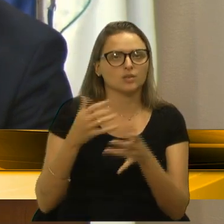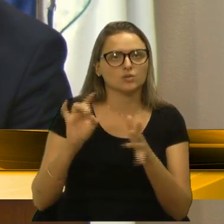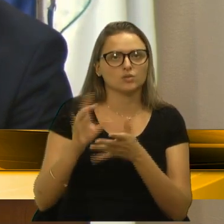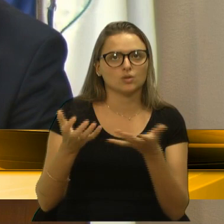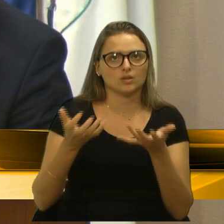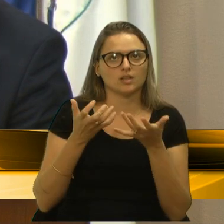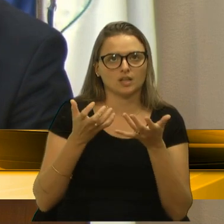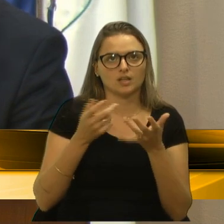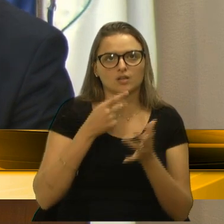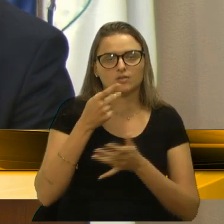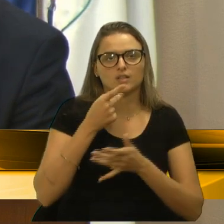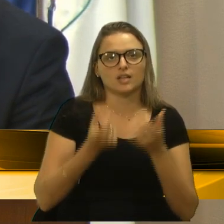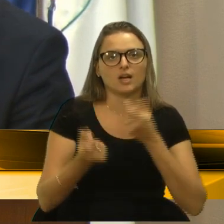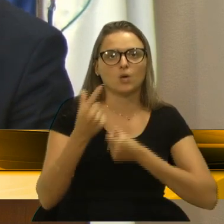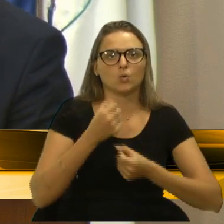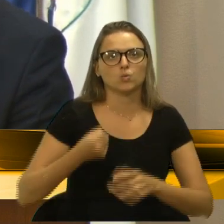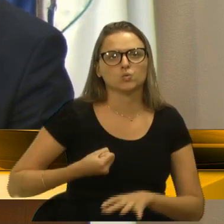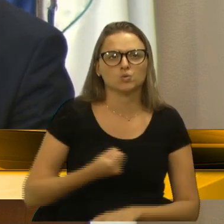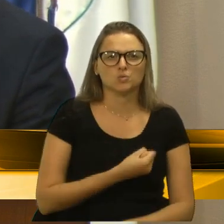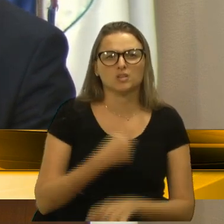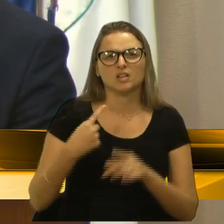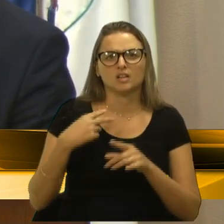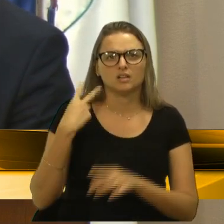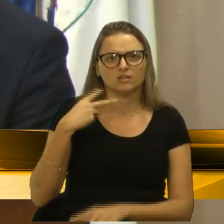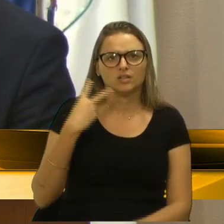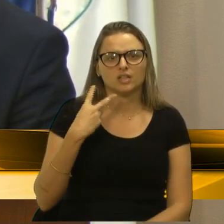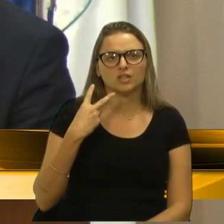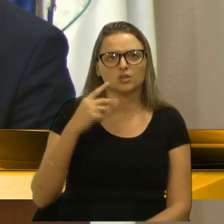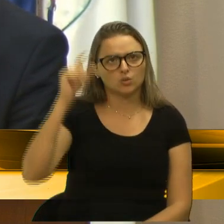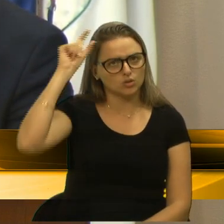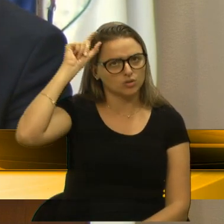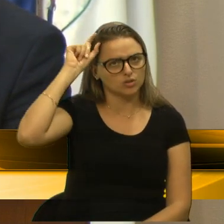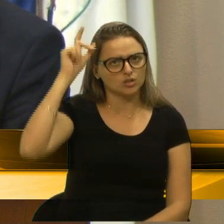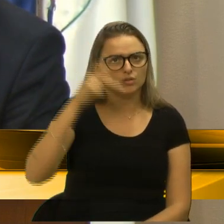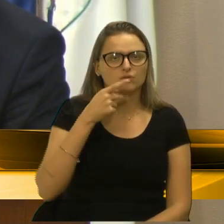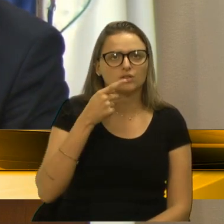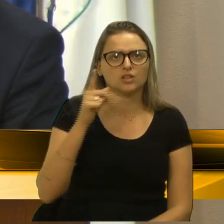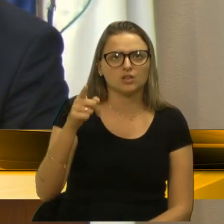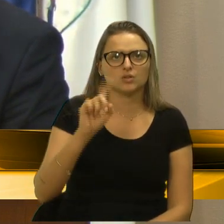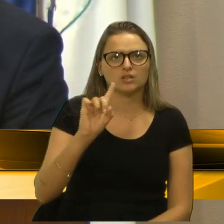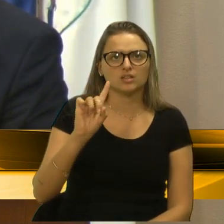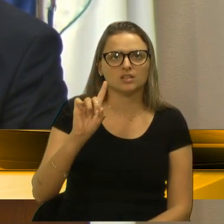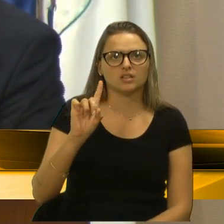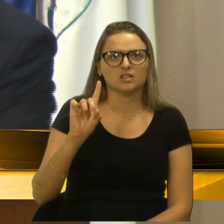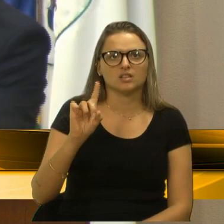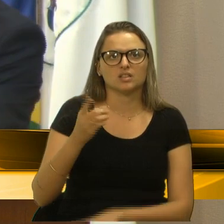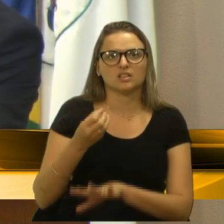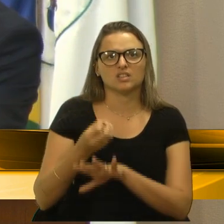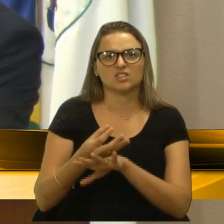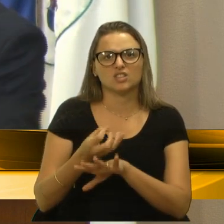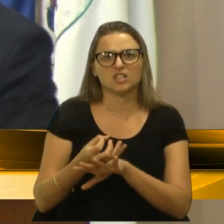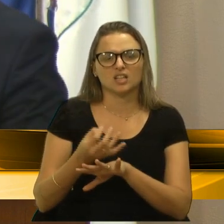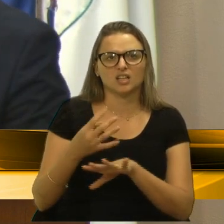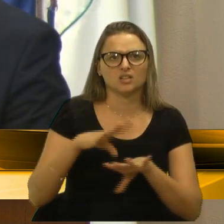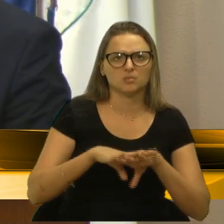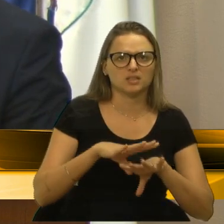alguns números, né? Porque o vereador Chico disse que ele não gosta de matemática, e o direito também, às vezes, é